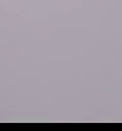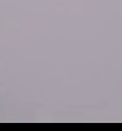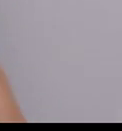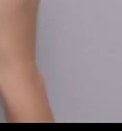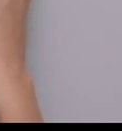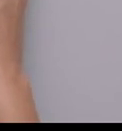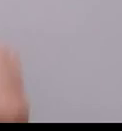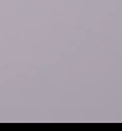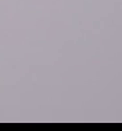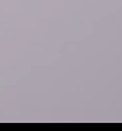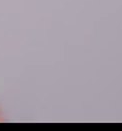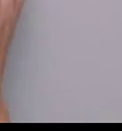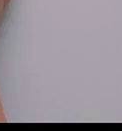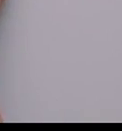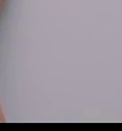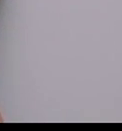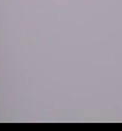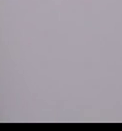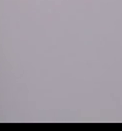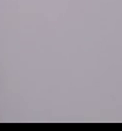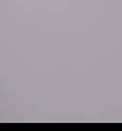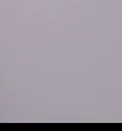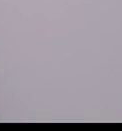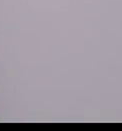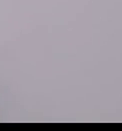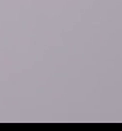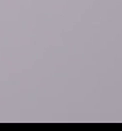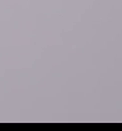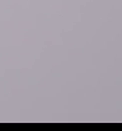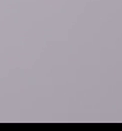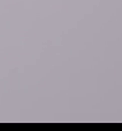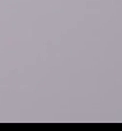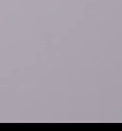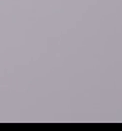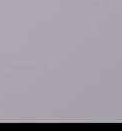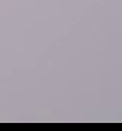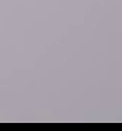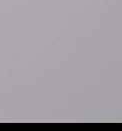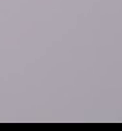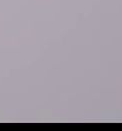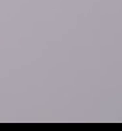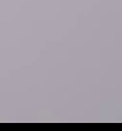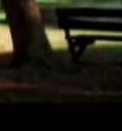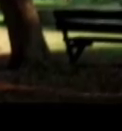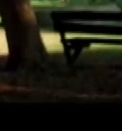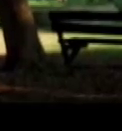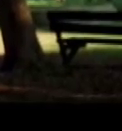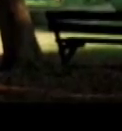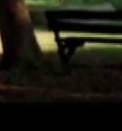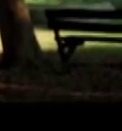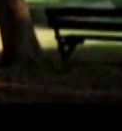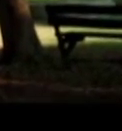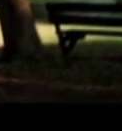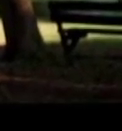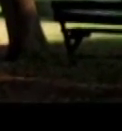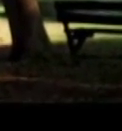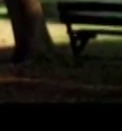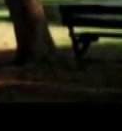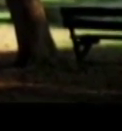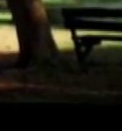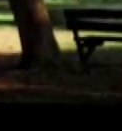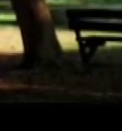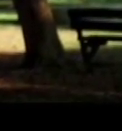democracia, mais o seu município fica do jeito que você quer. Justiça Eleitoral, a justiça da democracia. Você tem